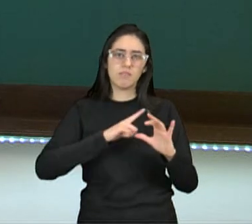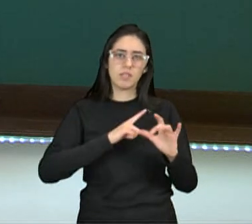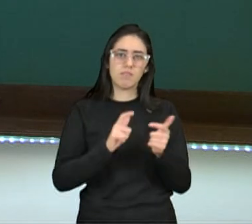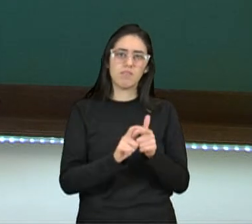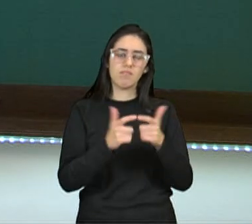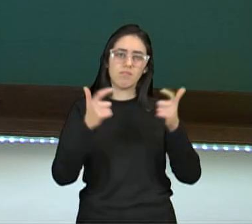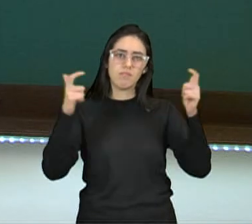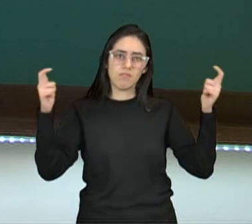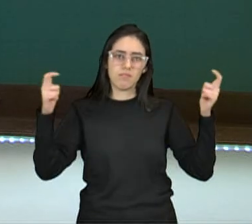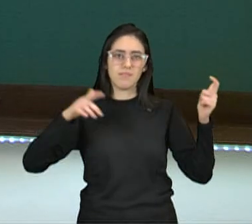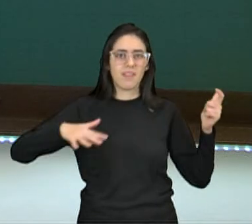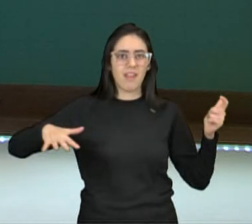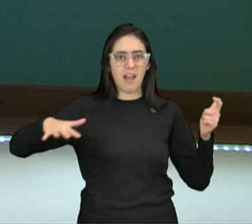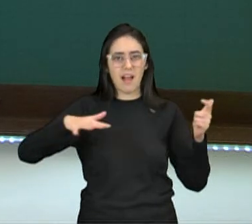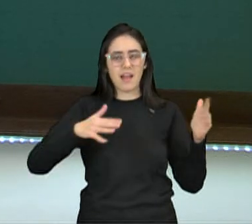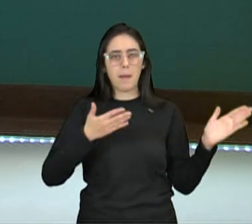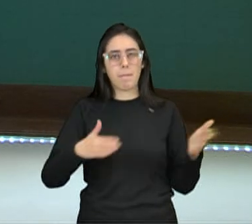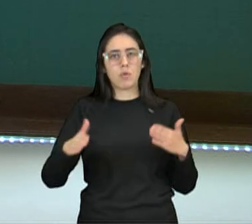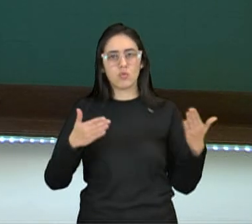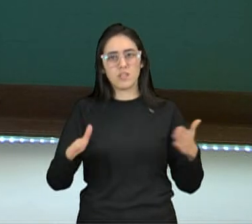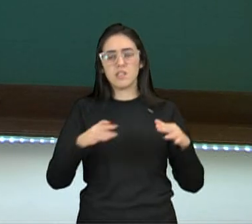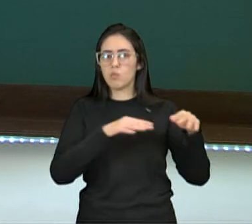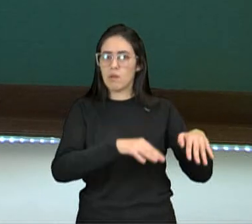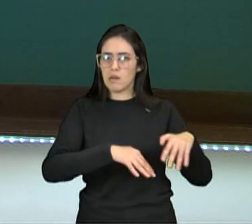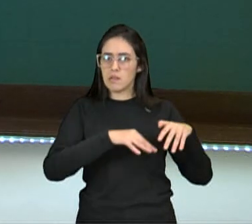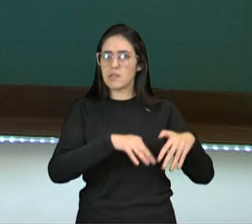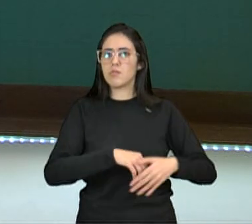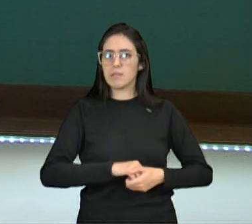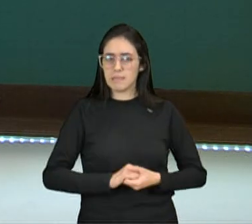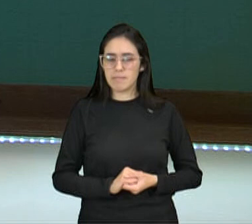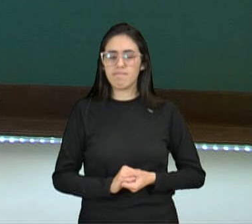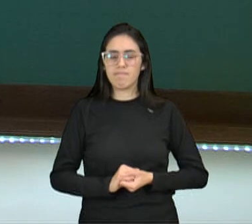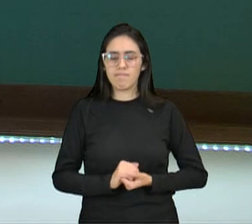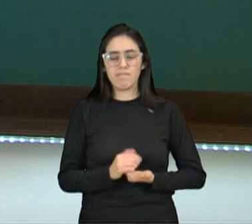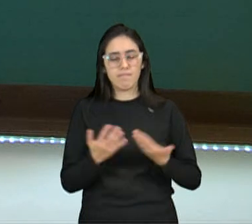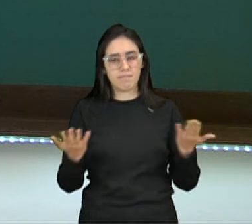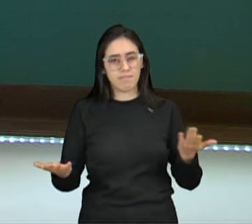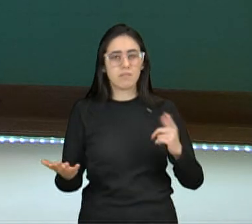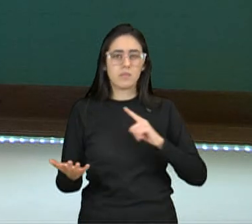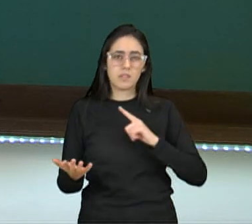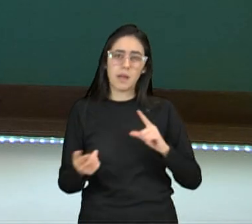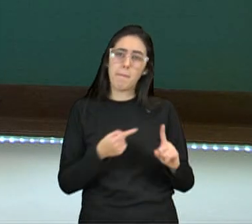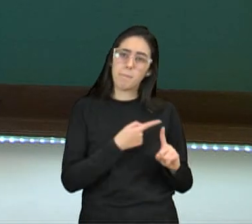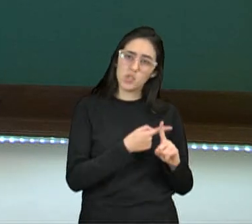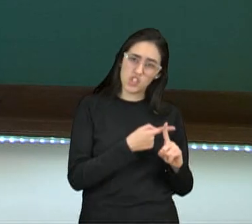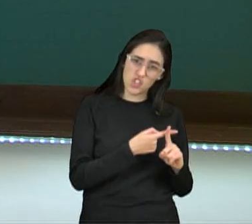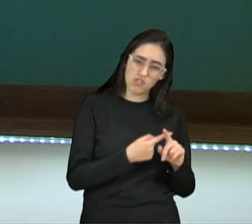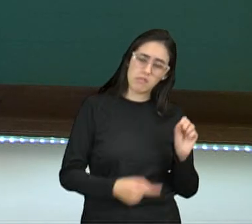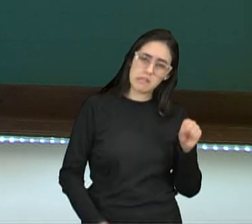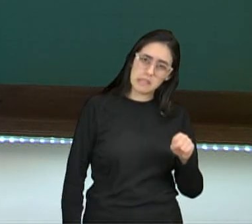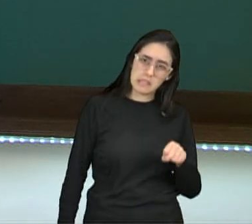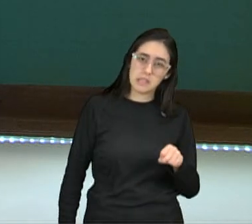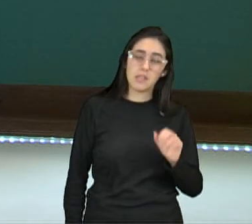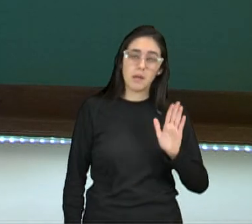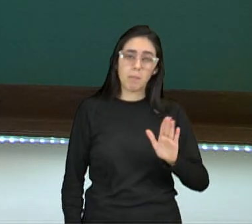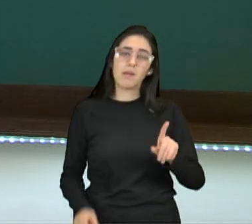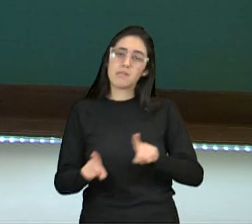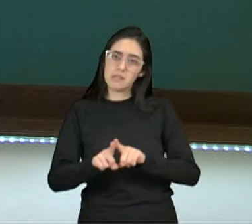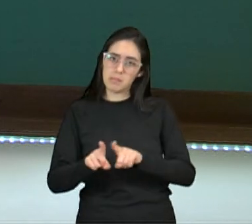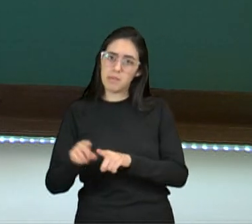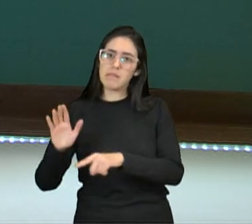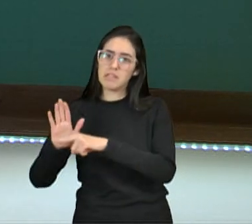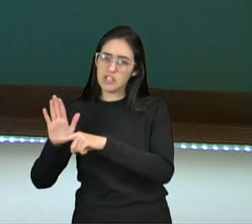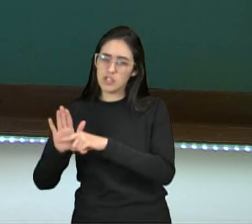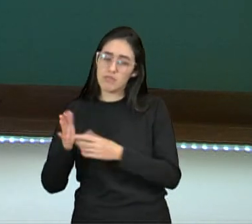a área de produção agrícola também, né? Então, tem os fatores positivos, sim, mas tem também os fatores